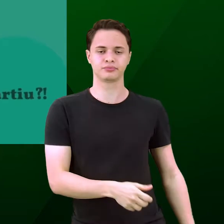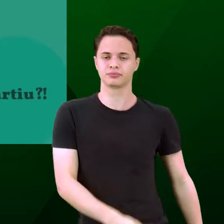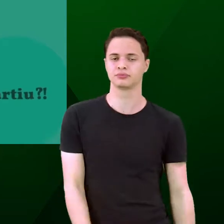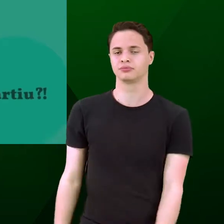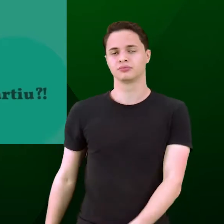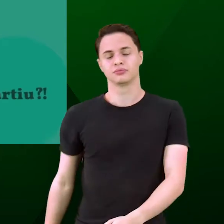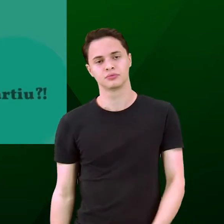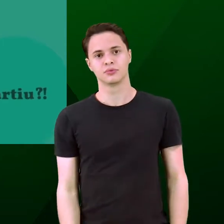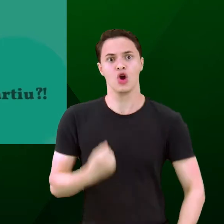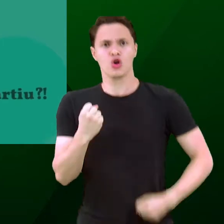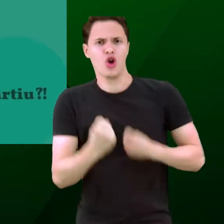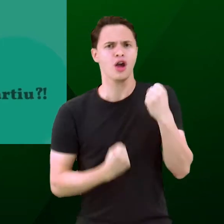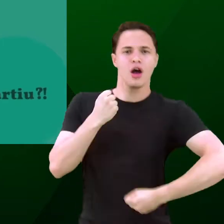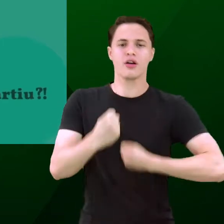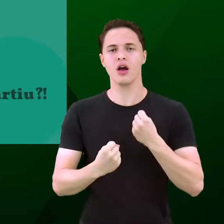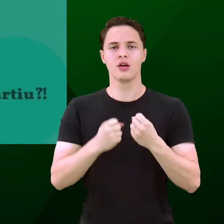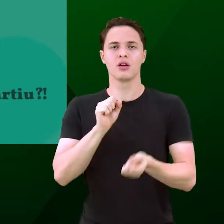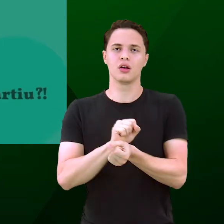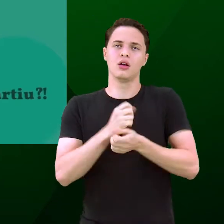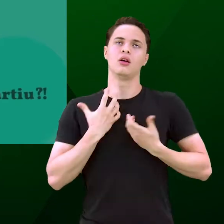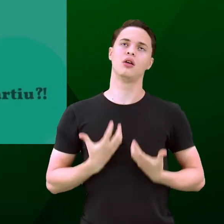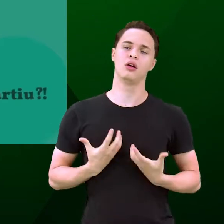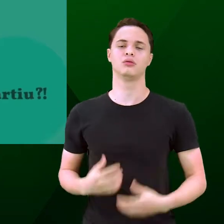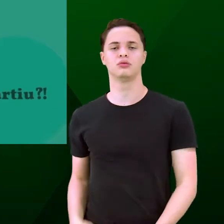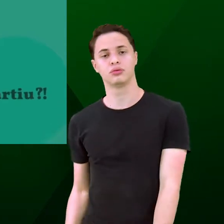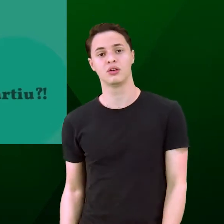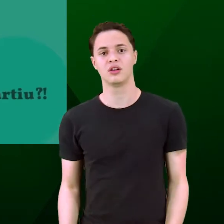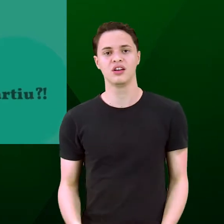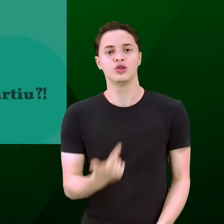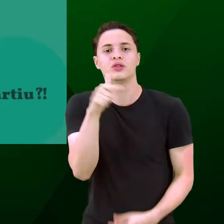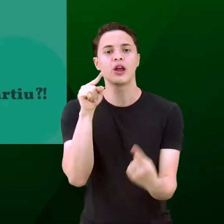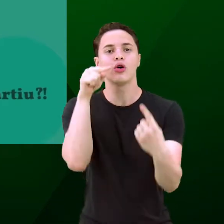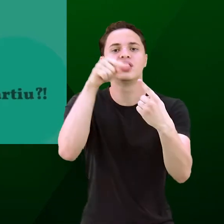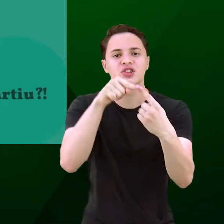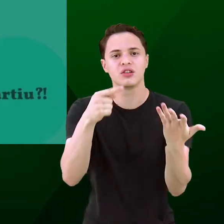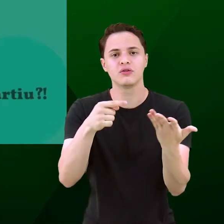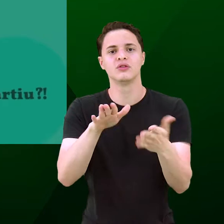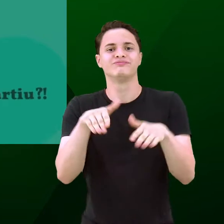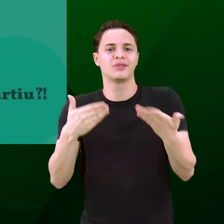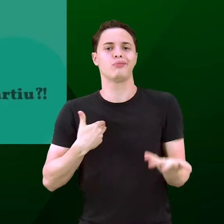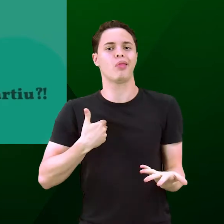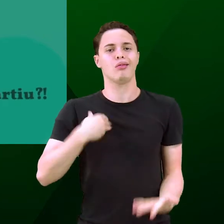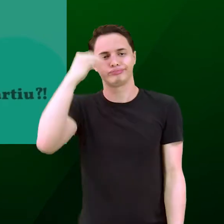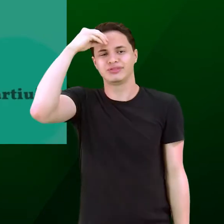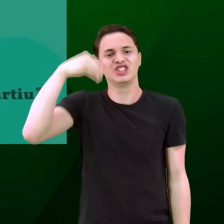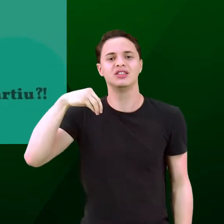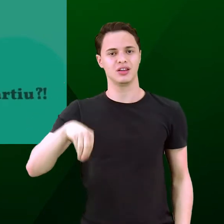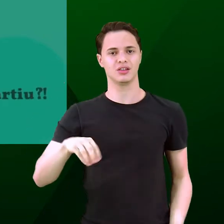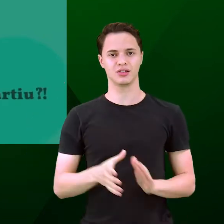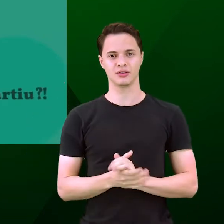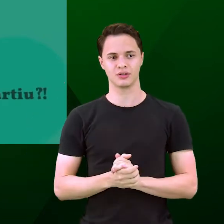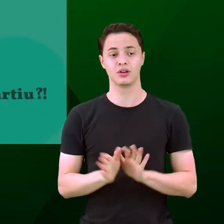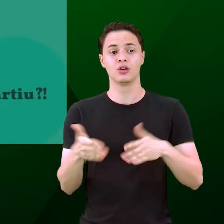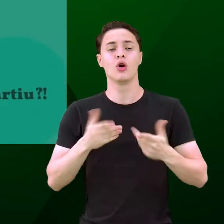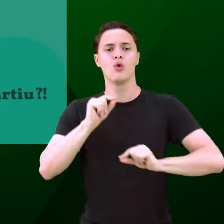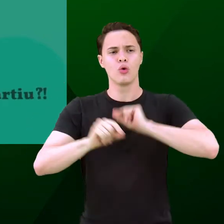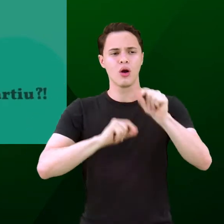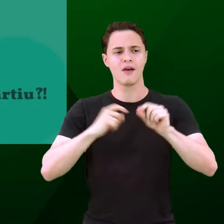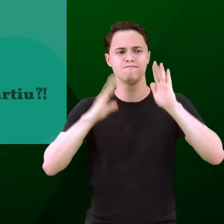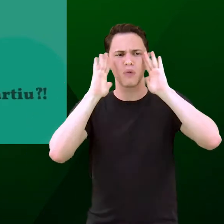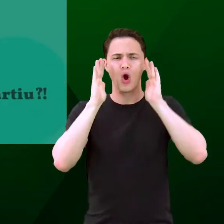precisa cuidar, né? O nível de atividade física, a intensidade, né? Então, tudo isso a gente precisa cuidar